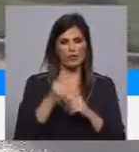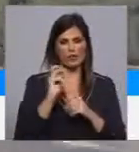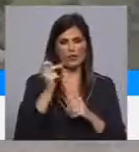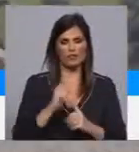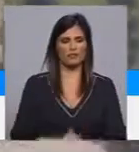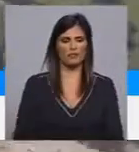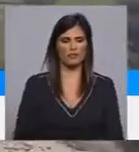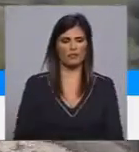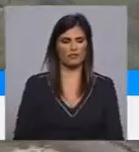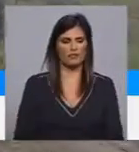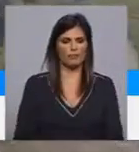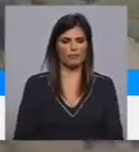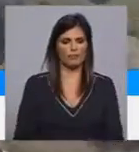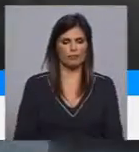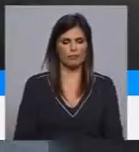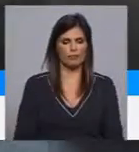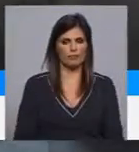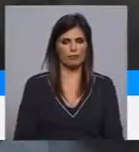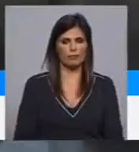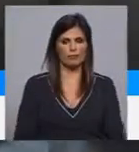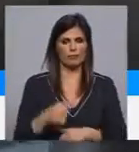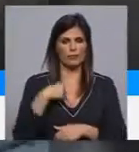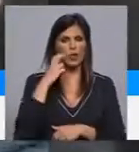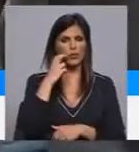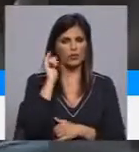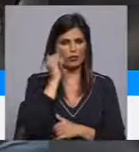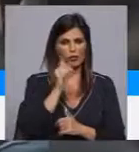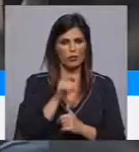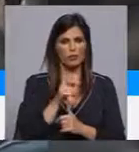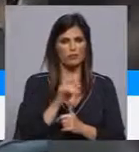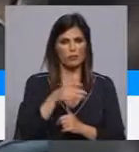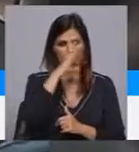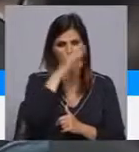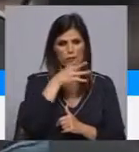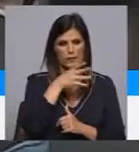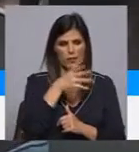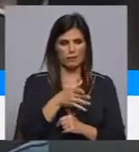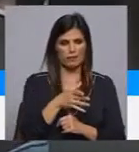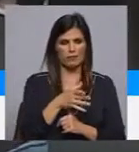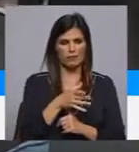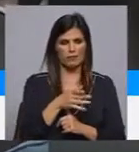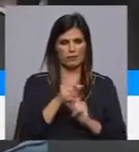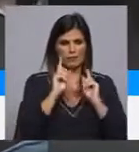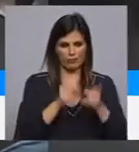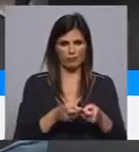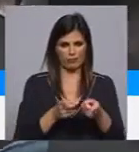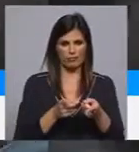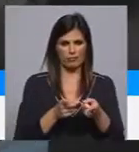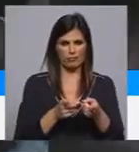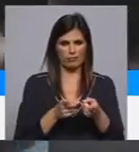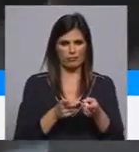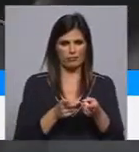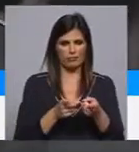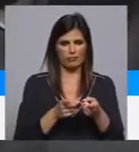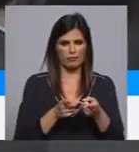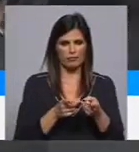anos. Estou-lhe a telefonar, sou o António Guterres, primeiro-ministro, para lhe dizer, para dar início à operação que